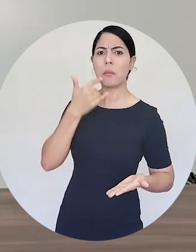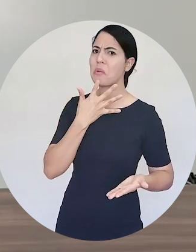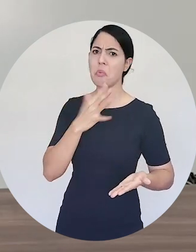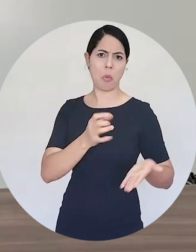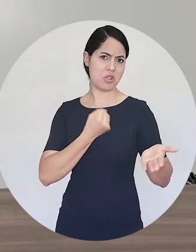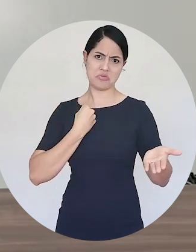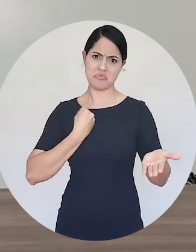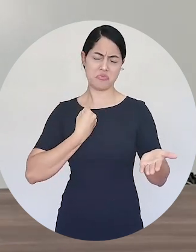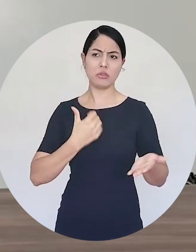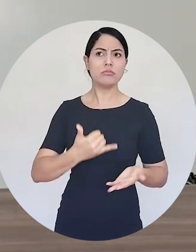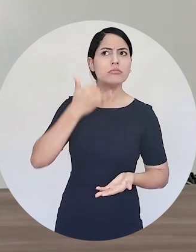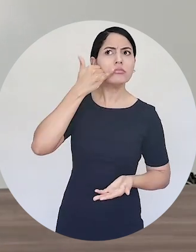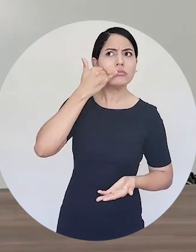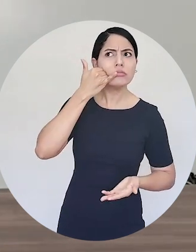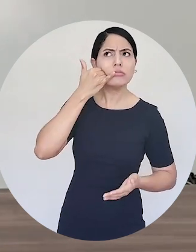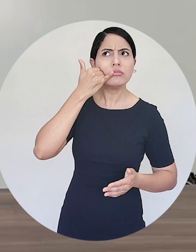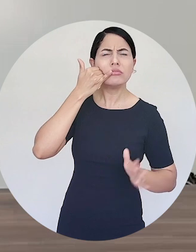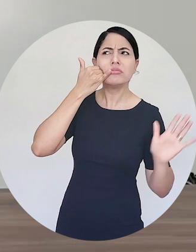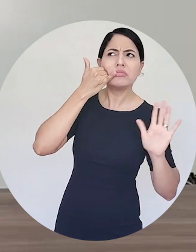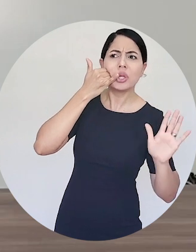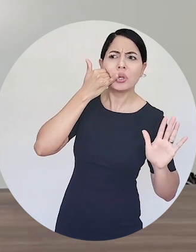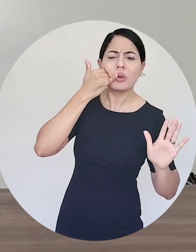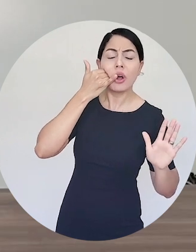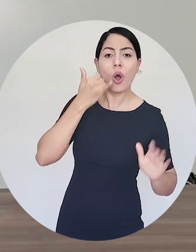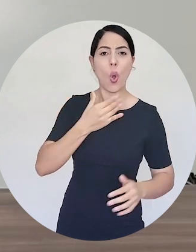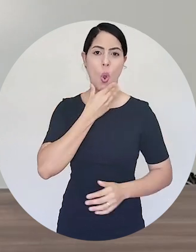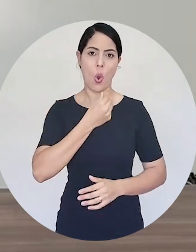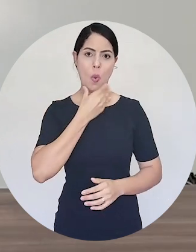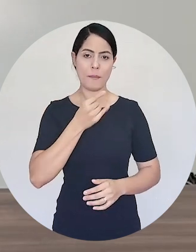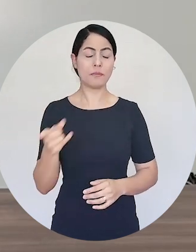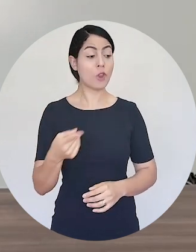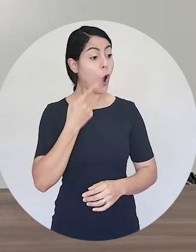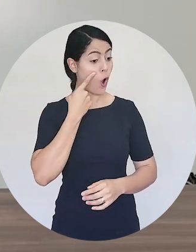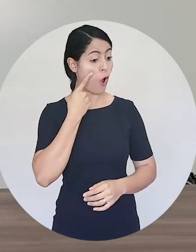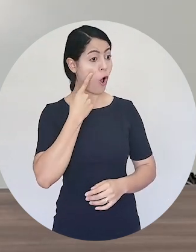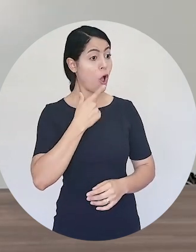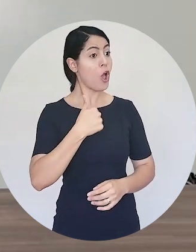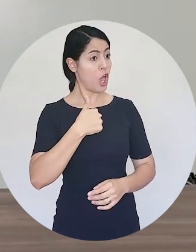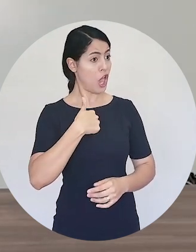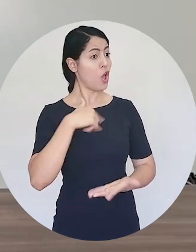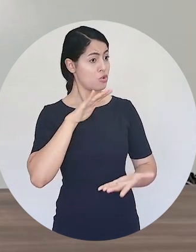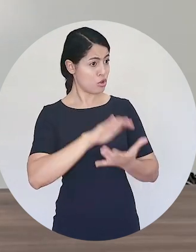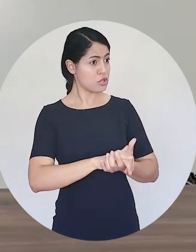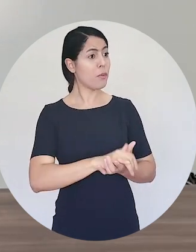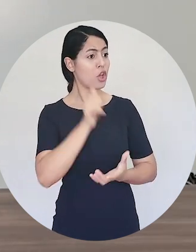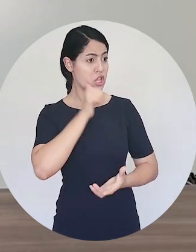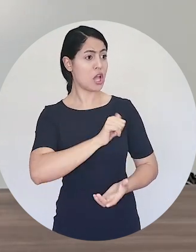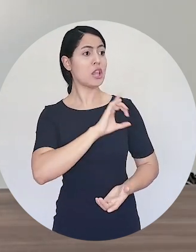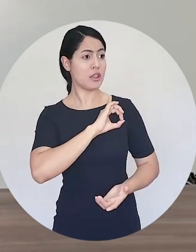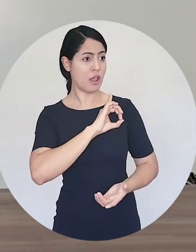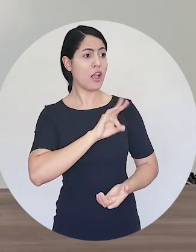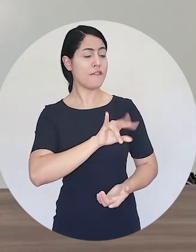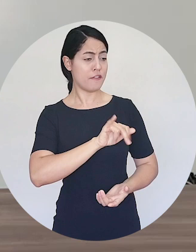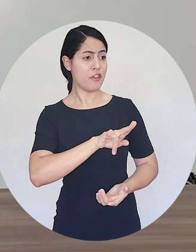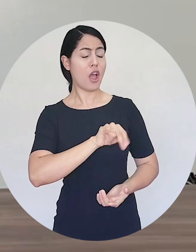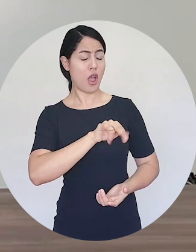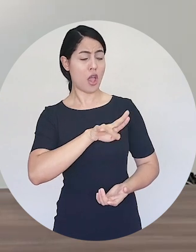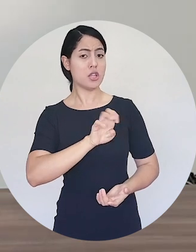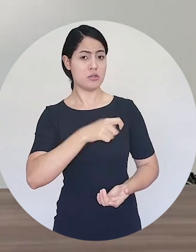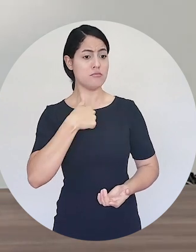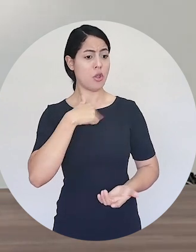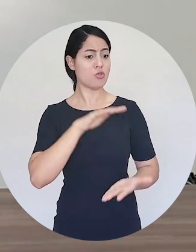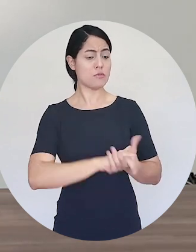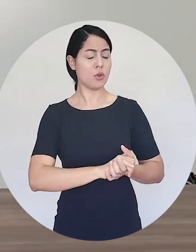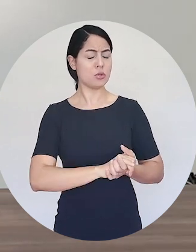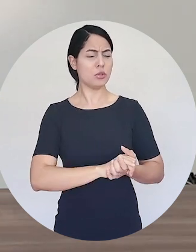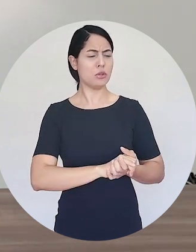número desconhecido, que eu não conhecia o número. Quando eu atendi, era um homem que se identificou como marido da esposa da